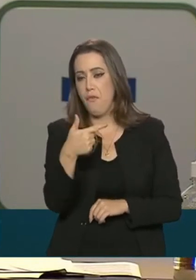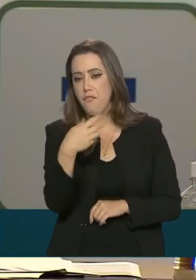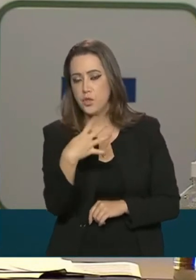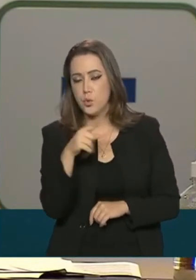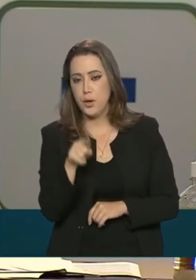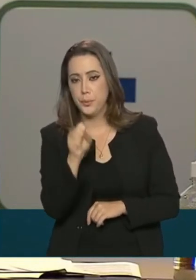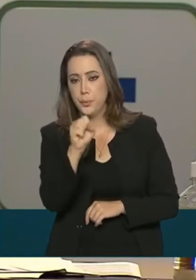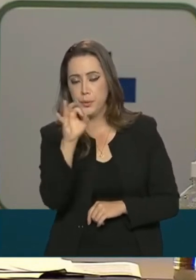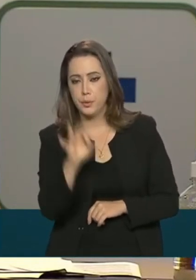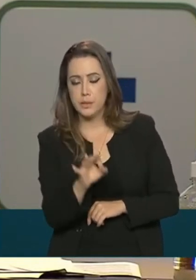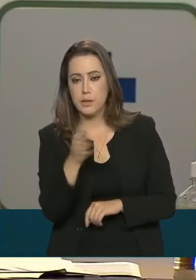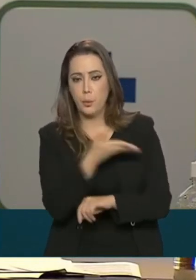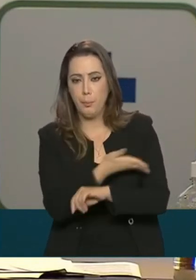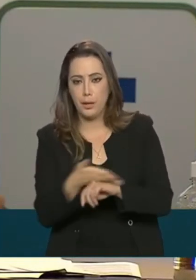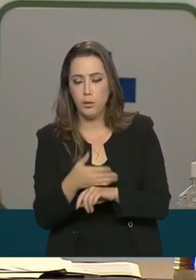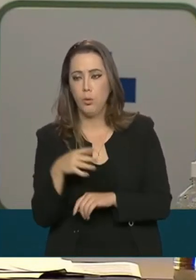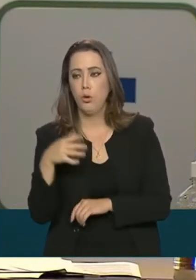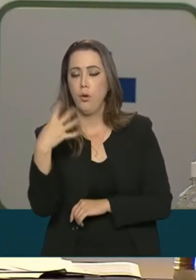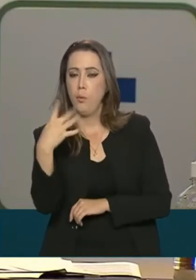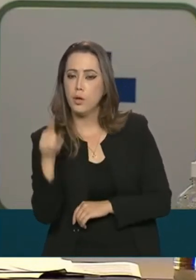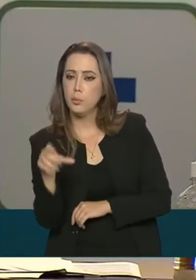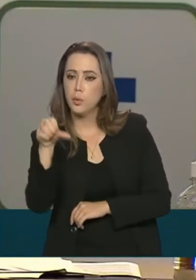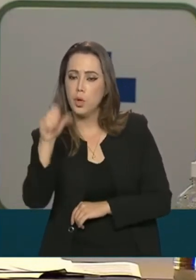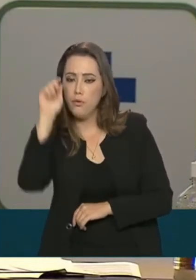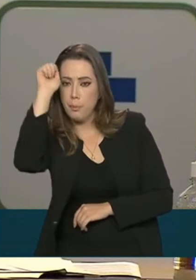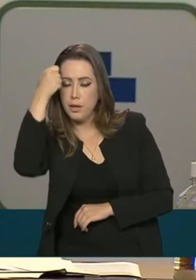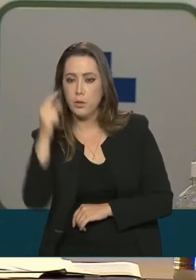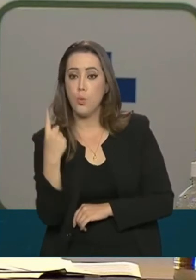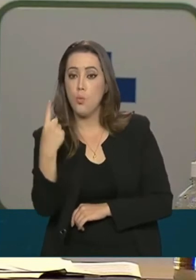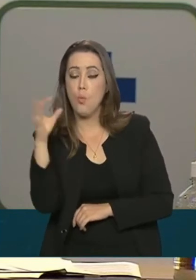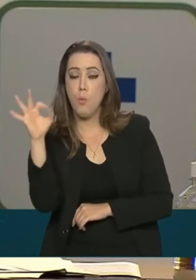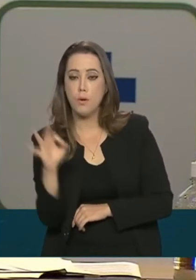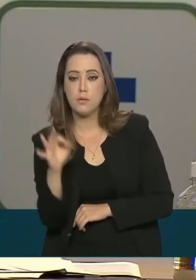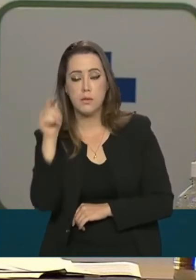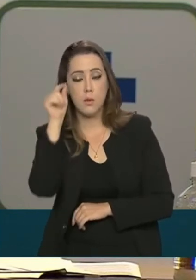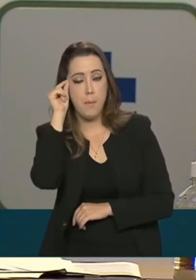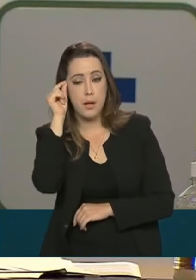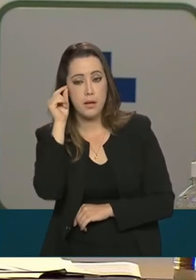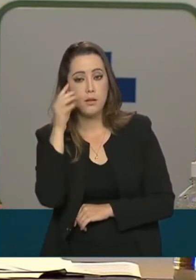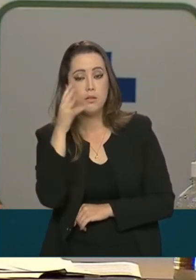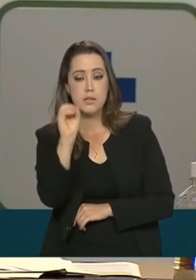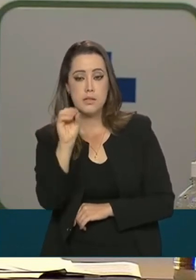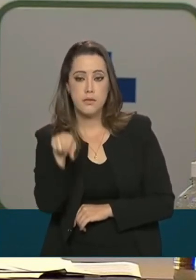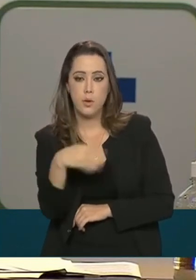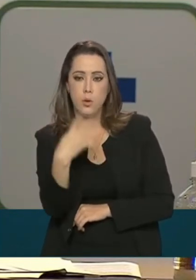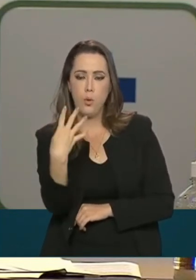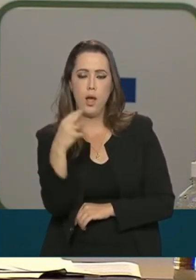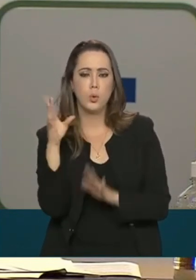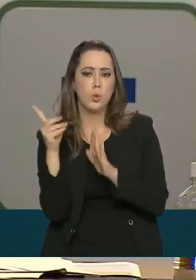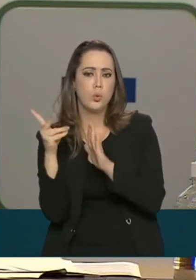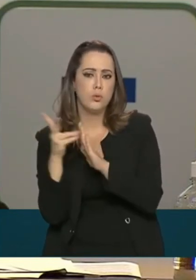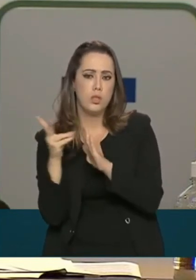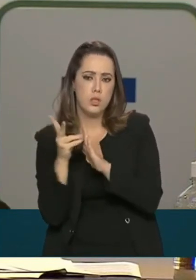24,8% brancos, 4,9% pretos, 1% amarelos, 0,4% indígena e 33%